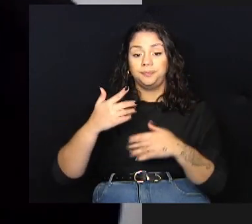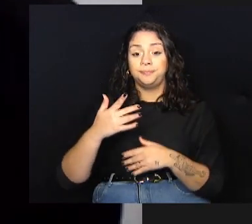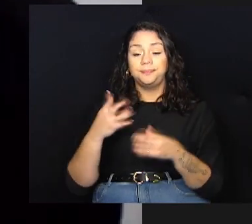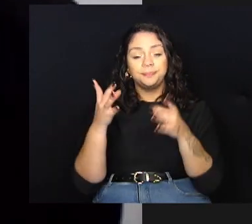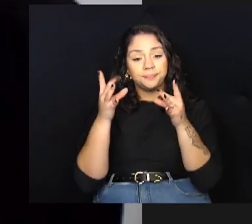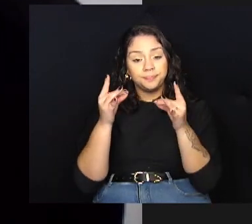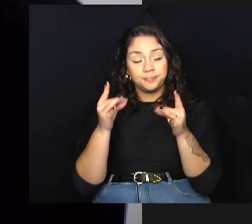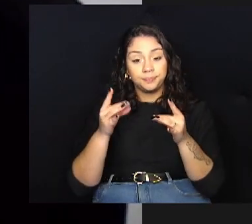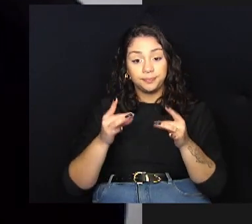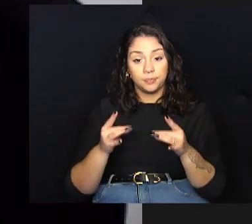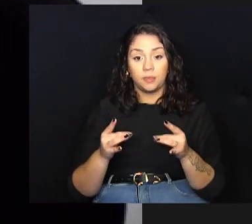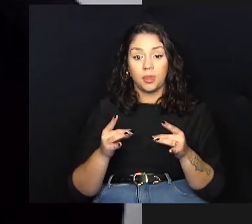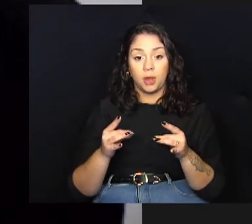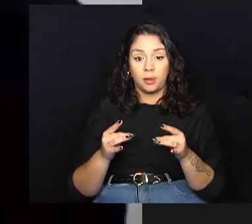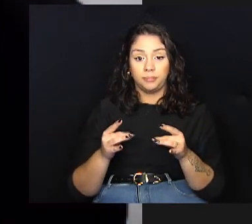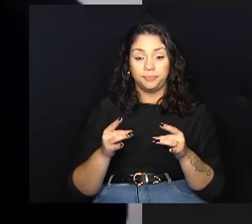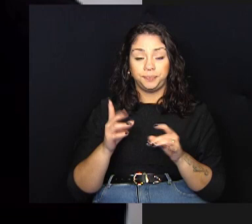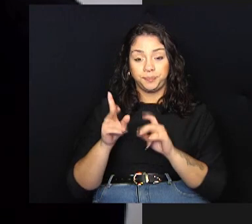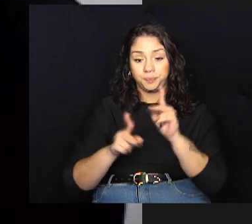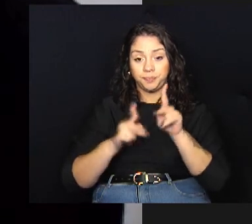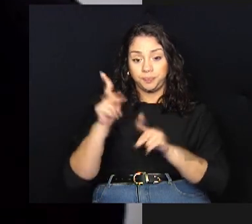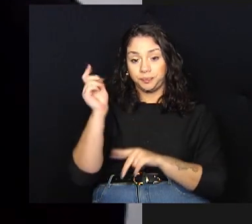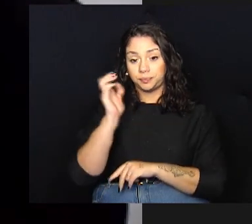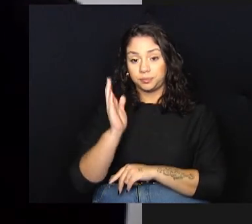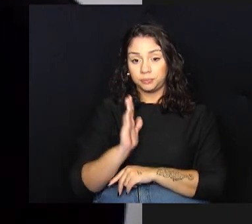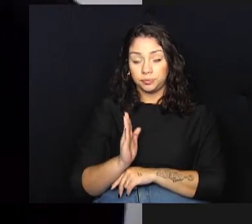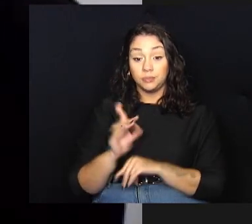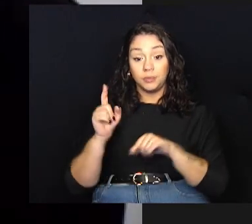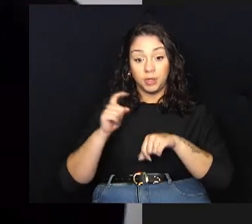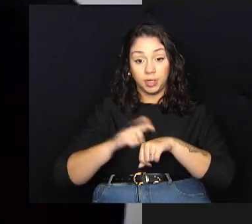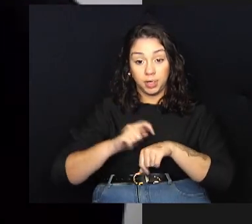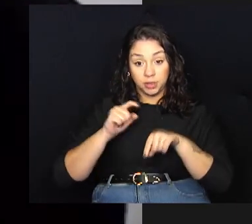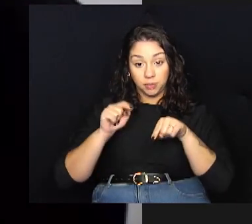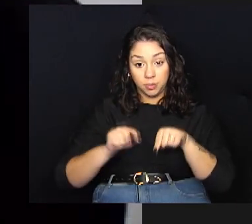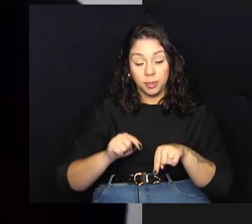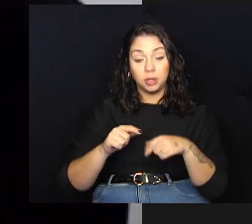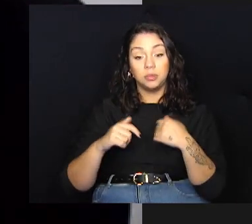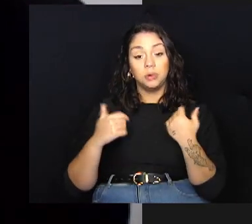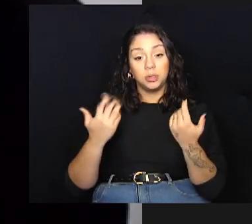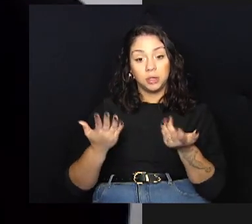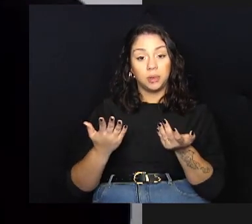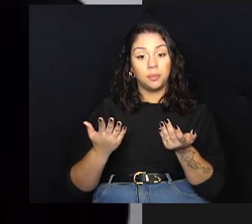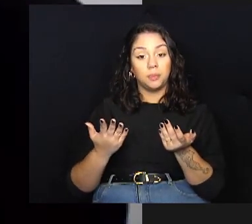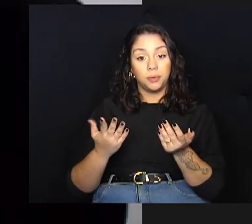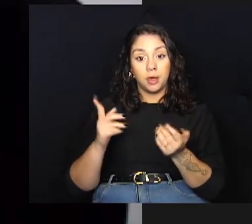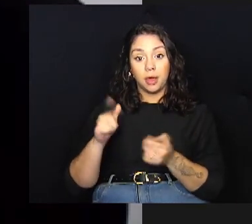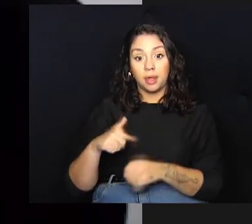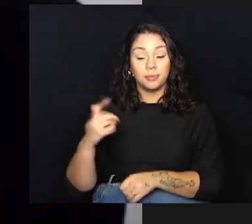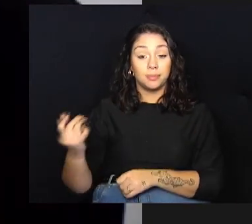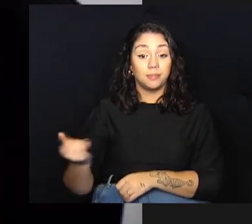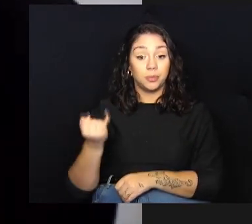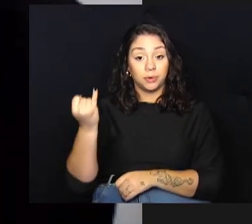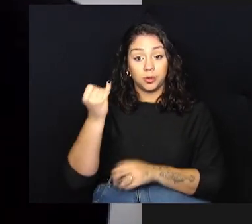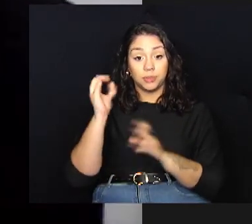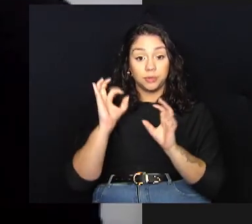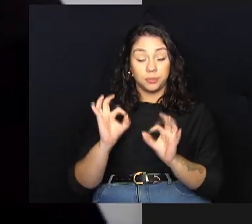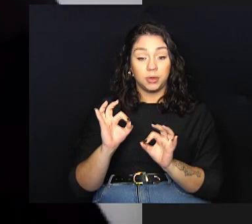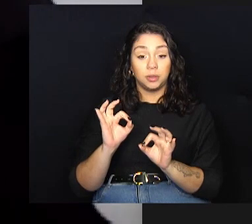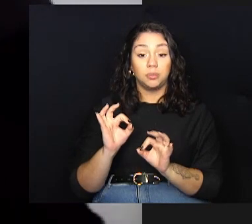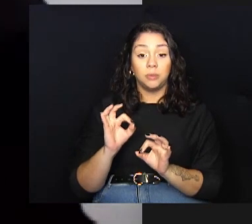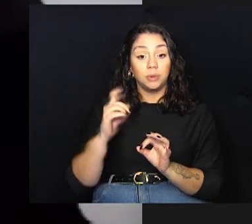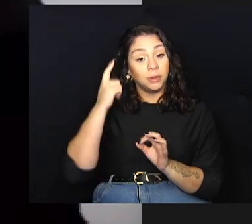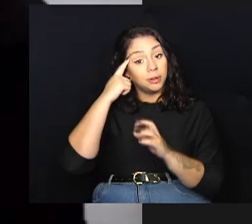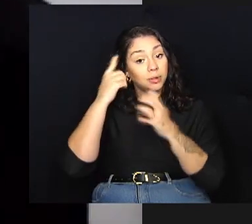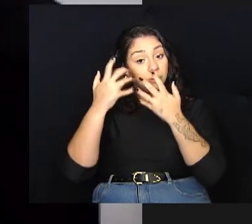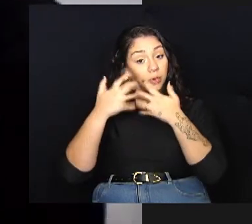detalhado da população brasileira nesse momento né então acho que isso é muito importante para a gente pensar como a